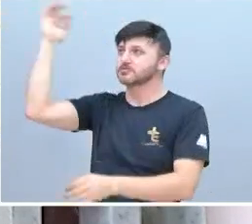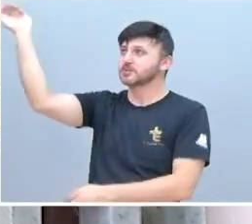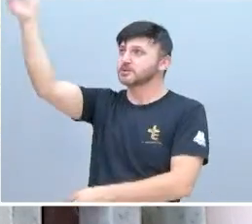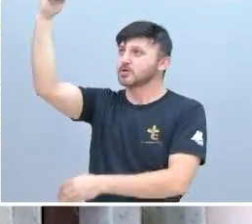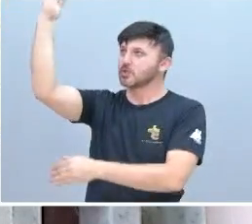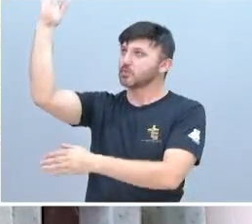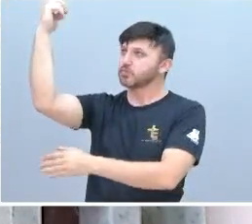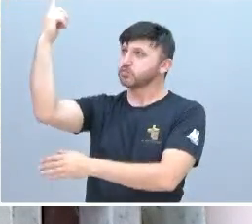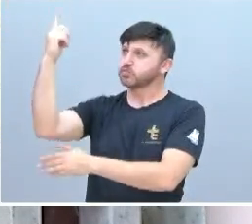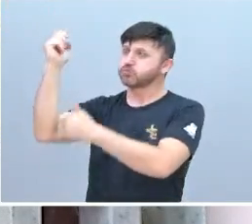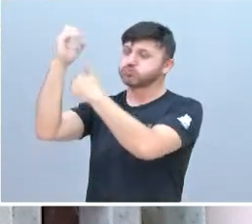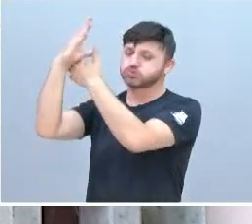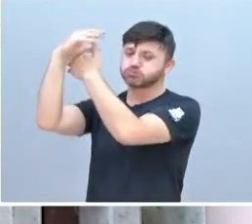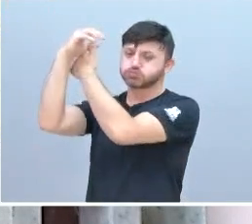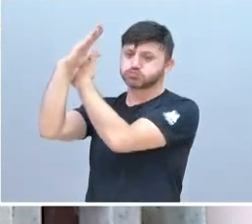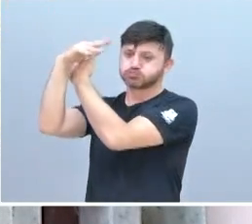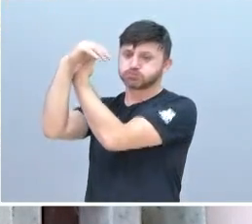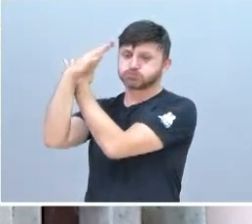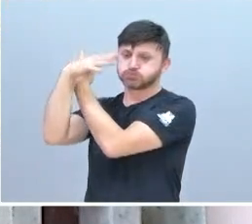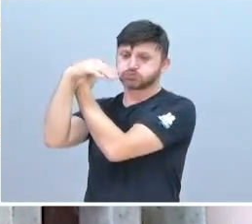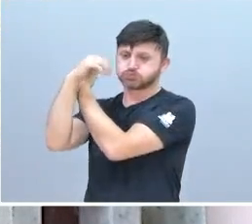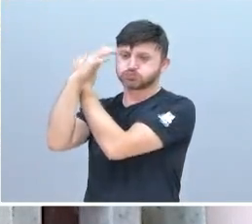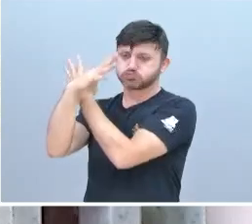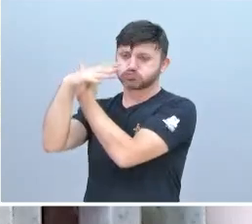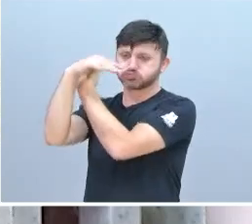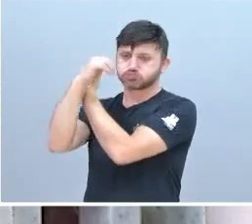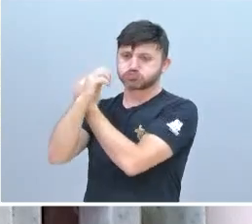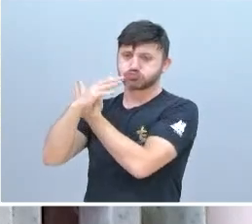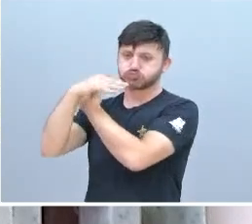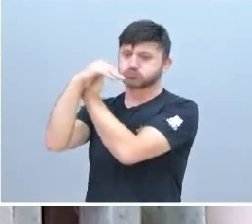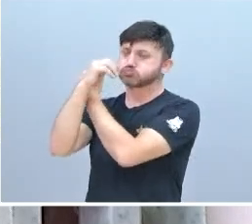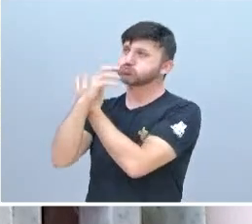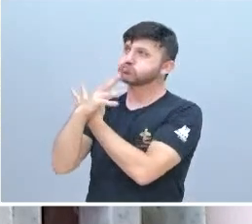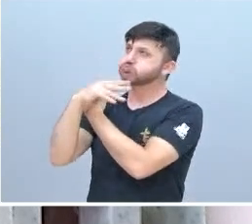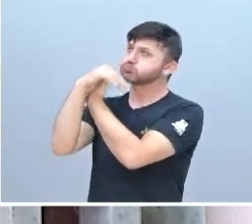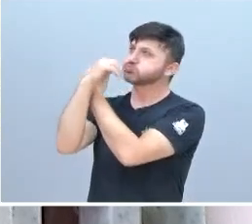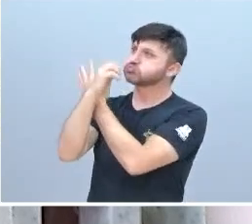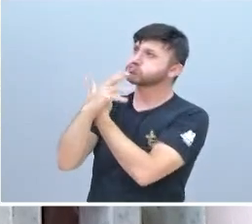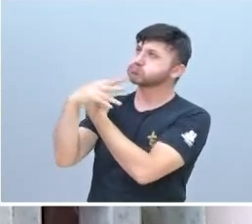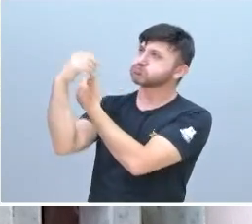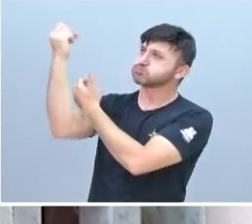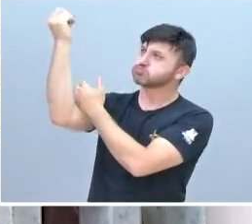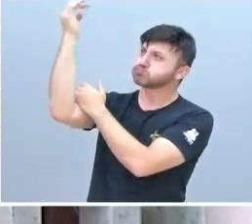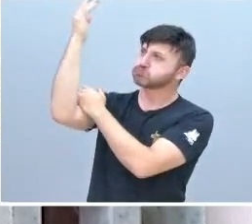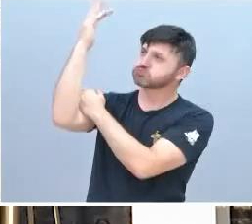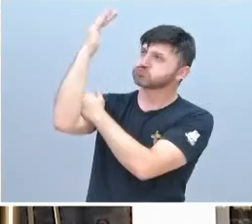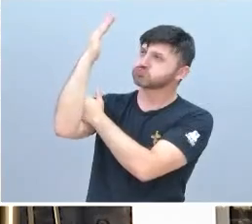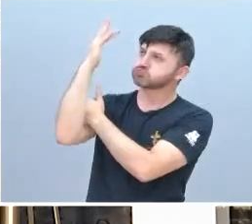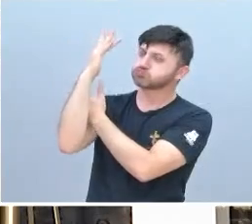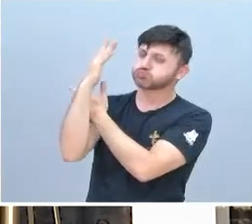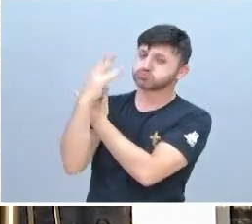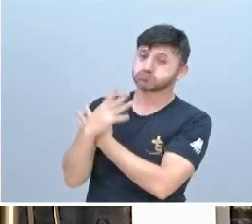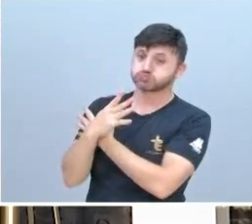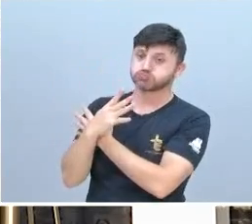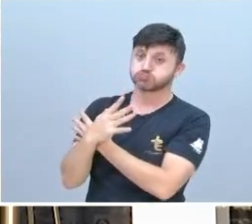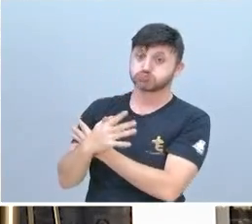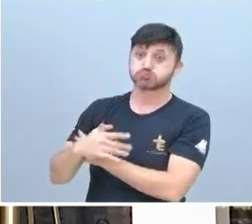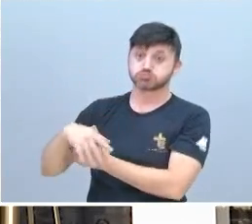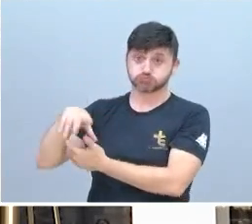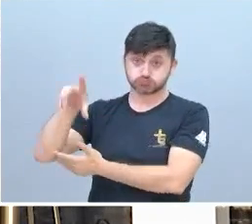desceu sobre Jesus em forma visível, como pomba. E do